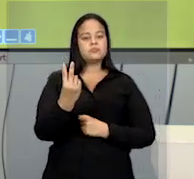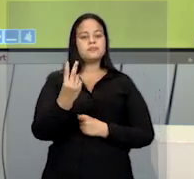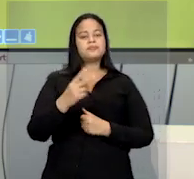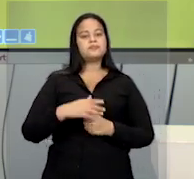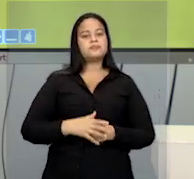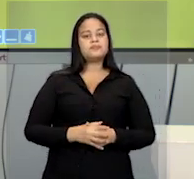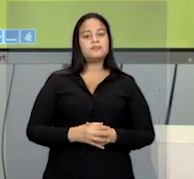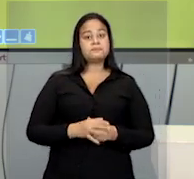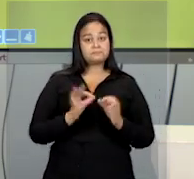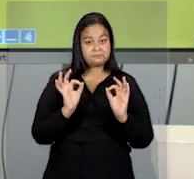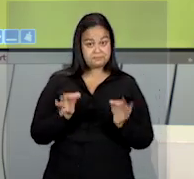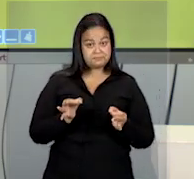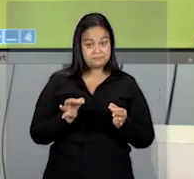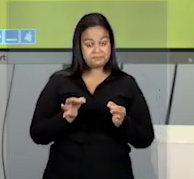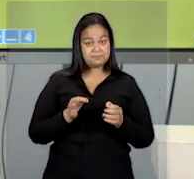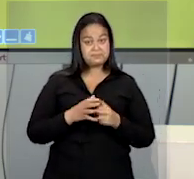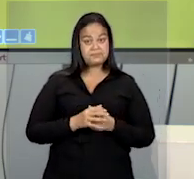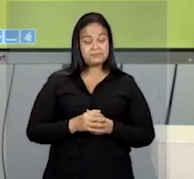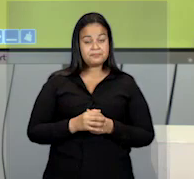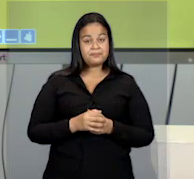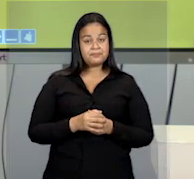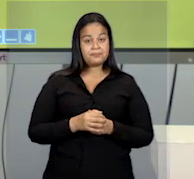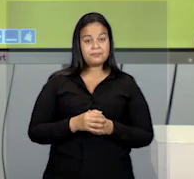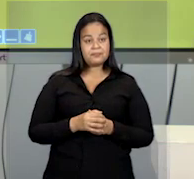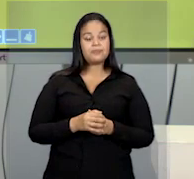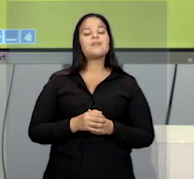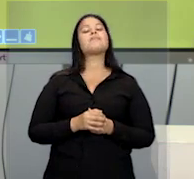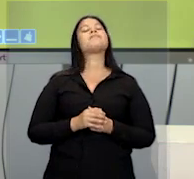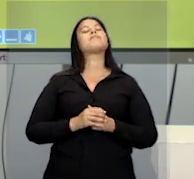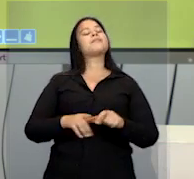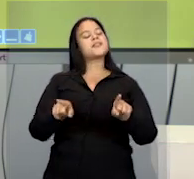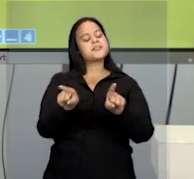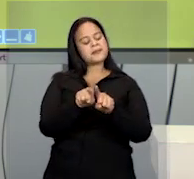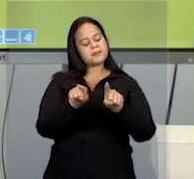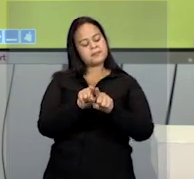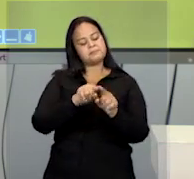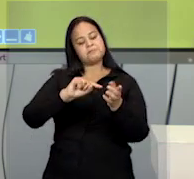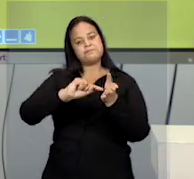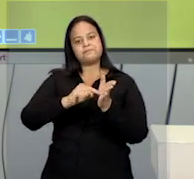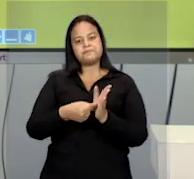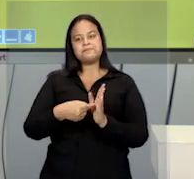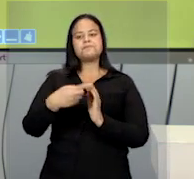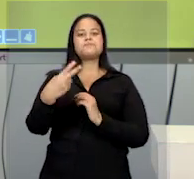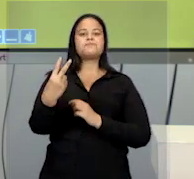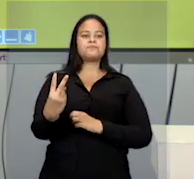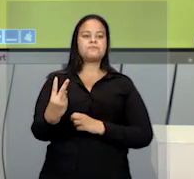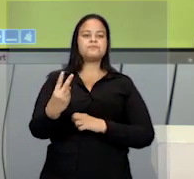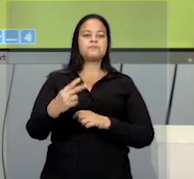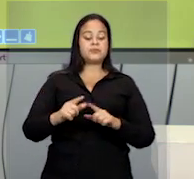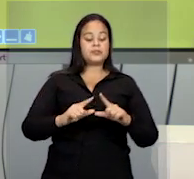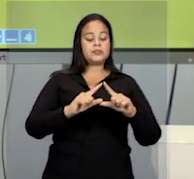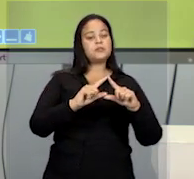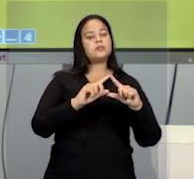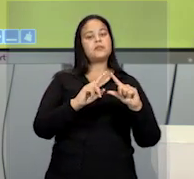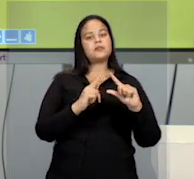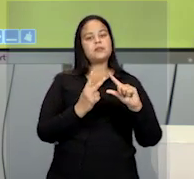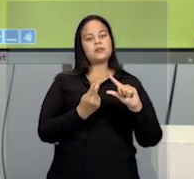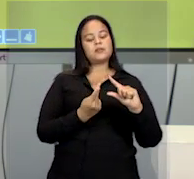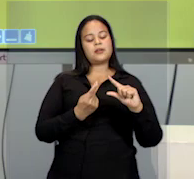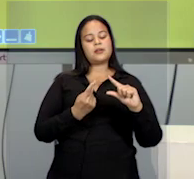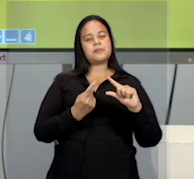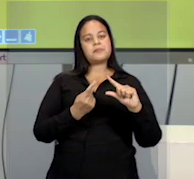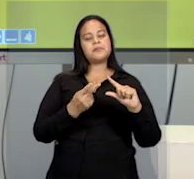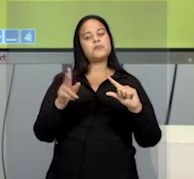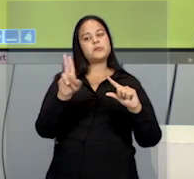Não é? E aqui também eu vou multiplicar por 2, tá? Então vou colocar aquele ΔH aqui embaixo, aqui, ó. O